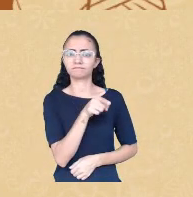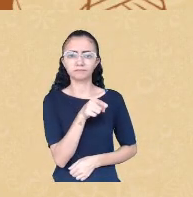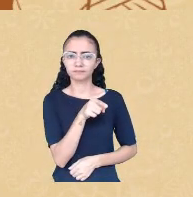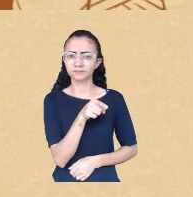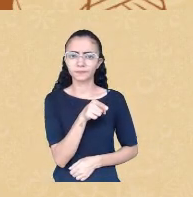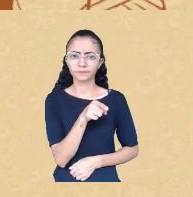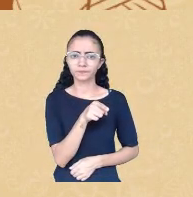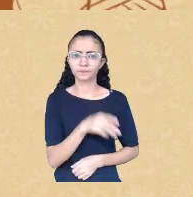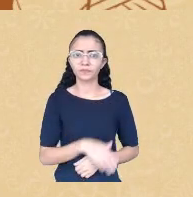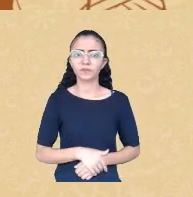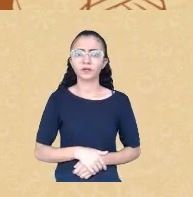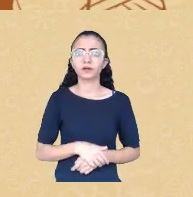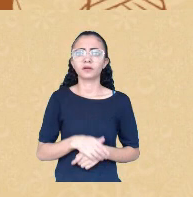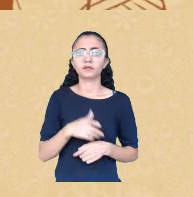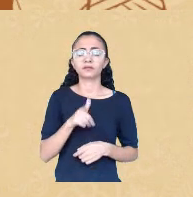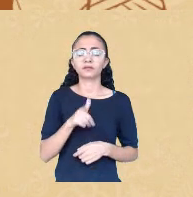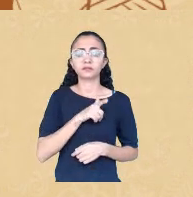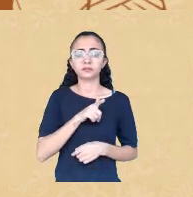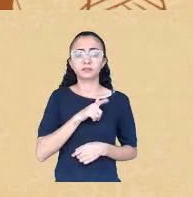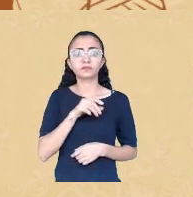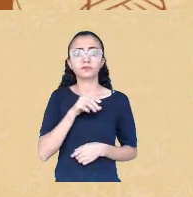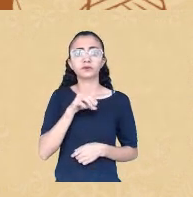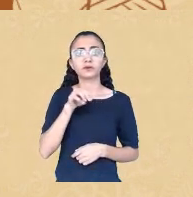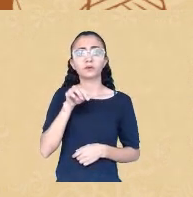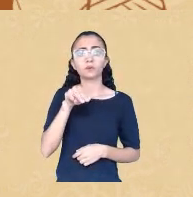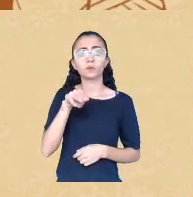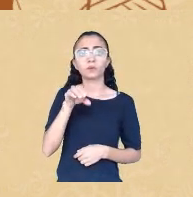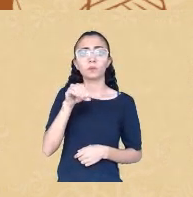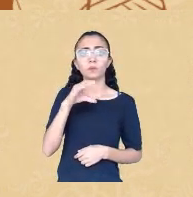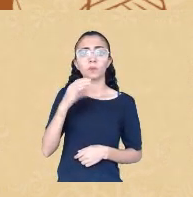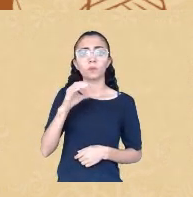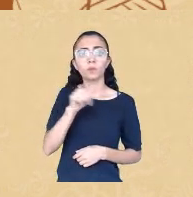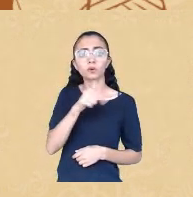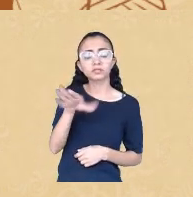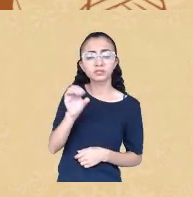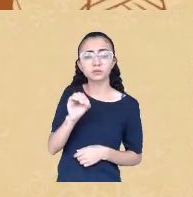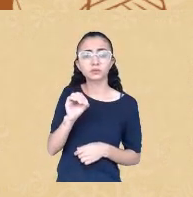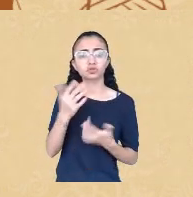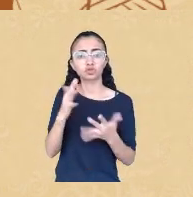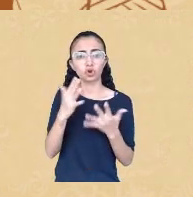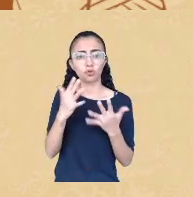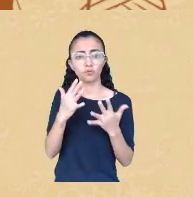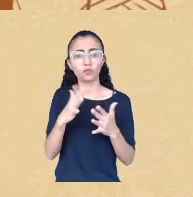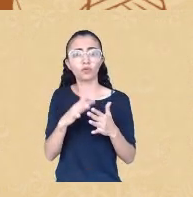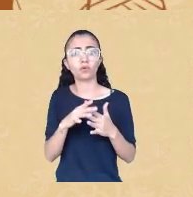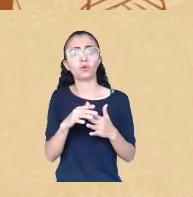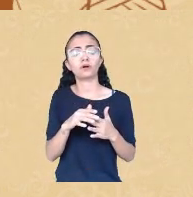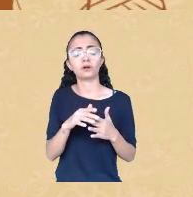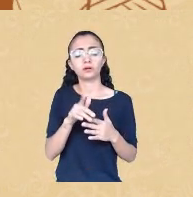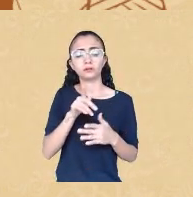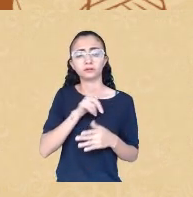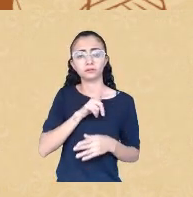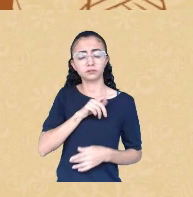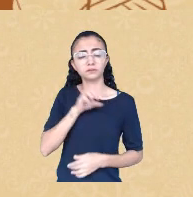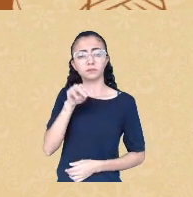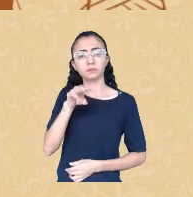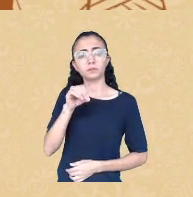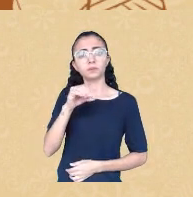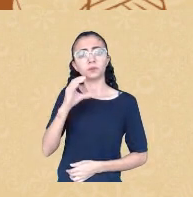de louvor. Os policiais que participaram da chacina receberam moção de louvor da Assembleia Legislativa do Mato